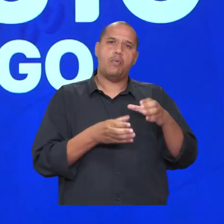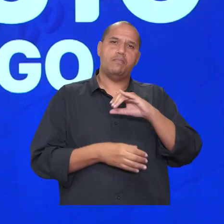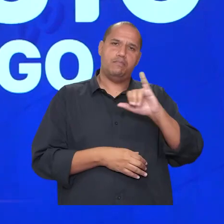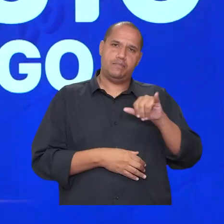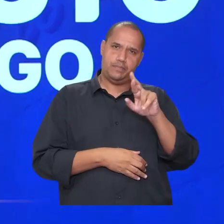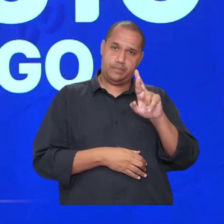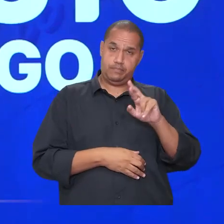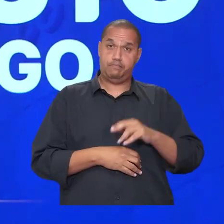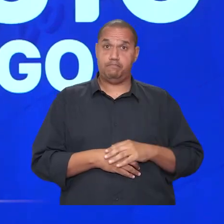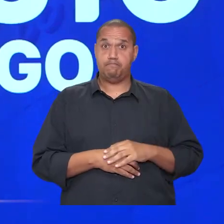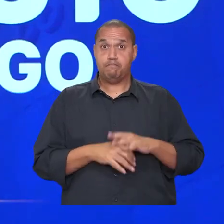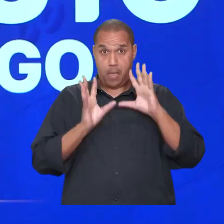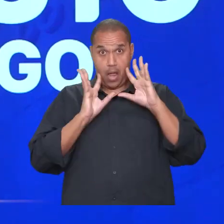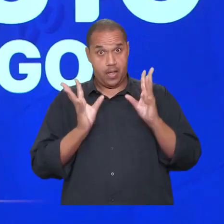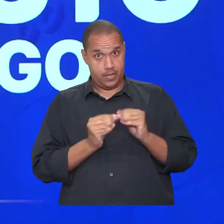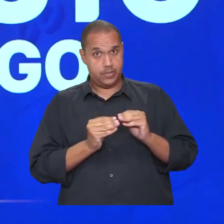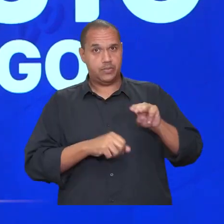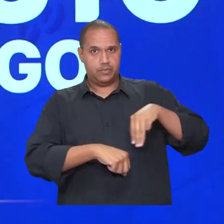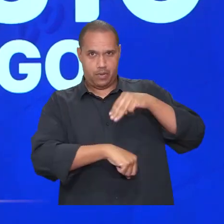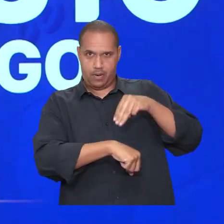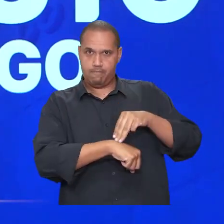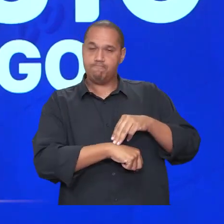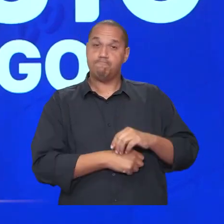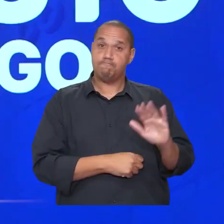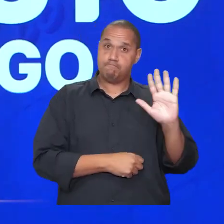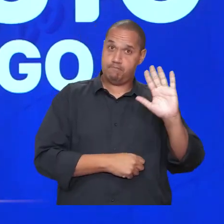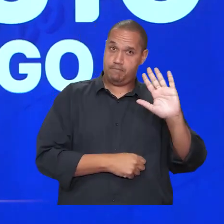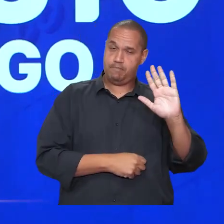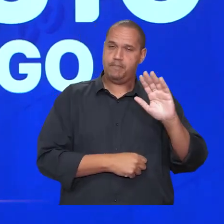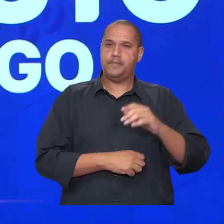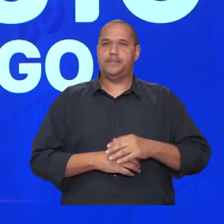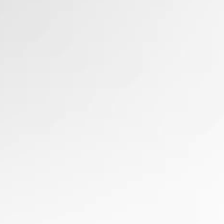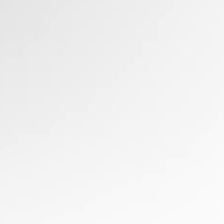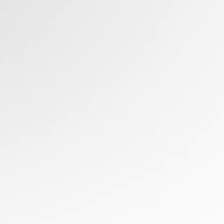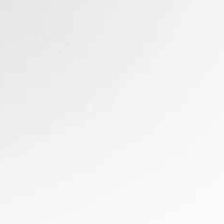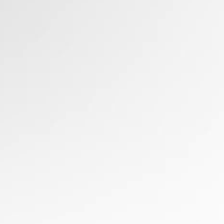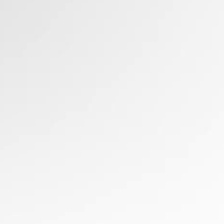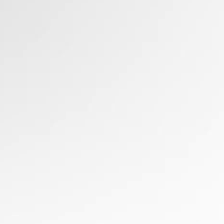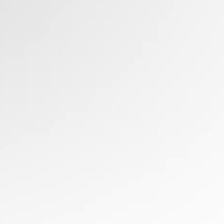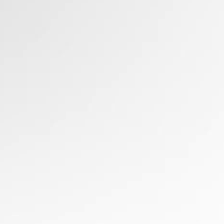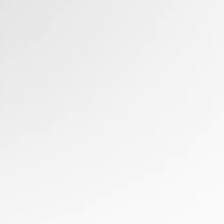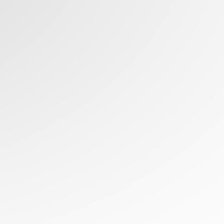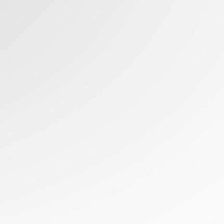e Redação. Este foi mais um Minuto Alego. Até o próximo.